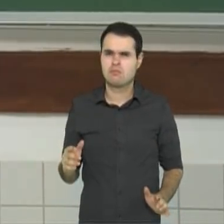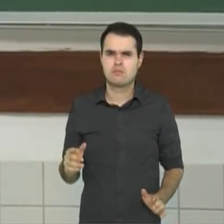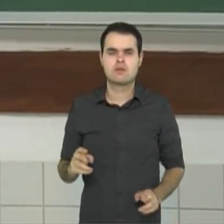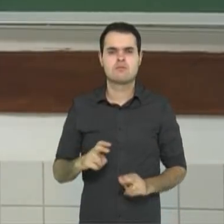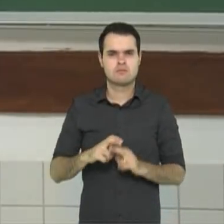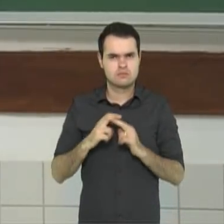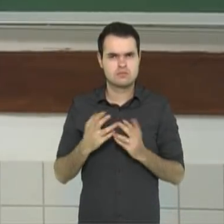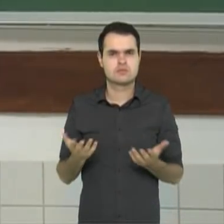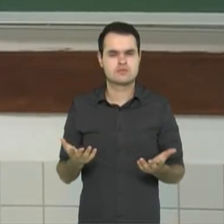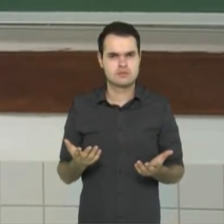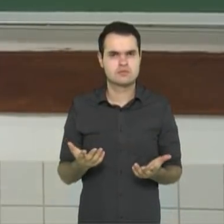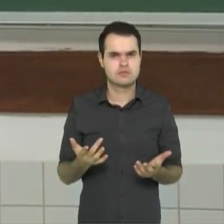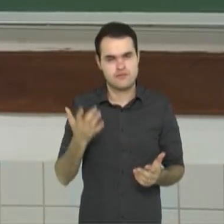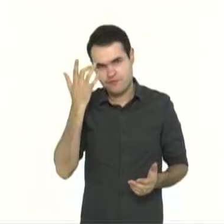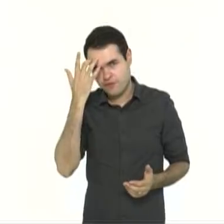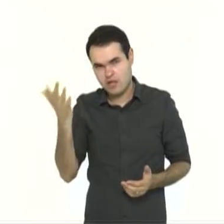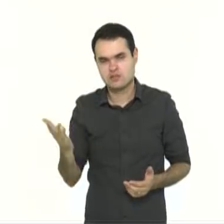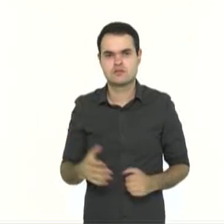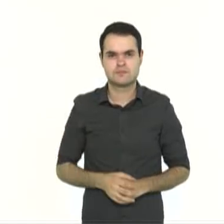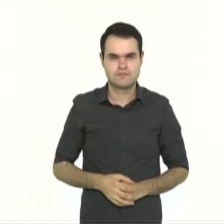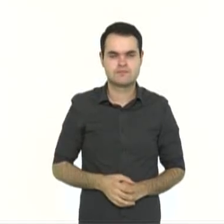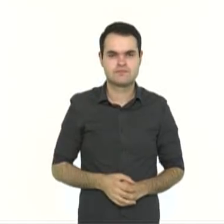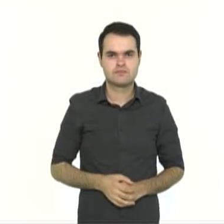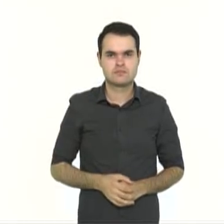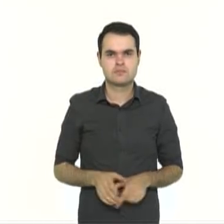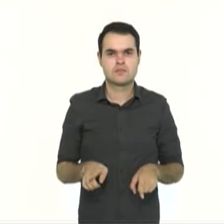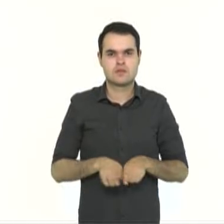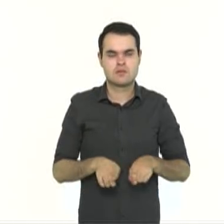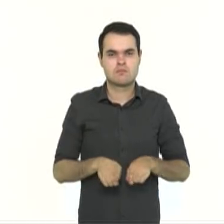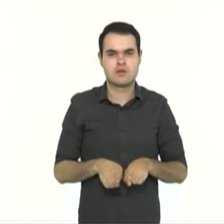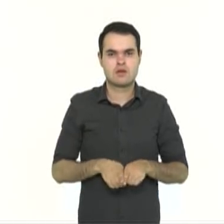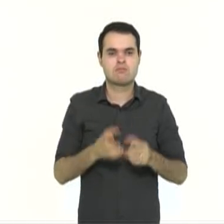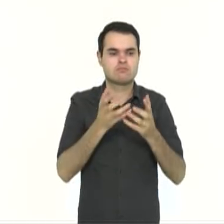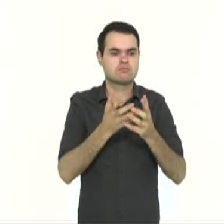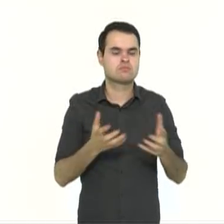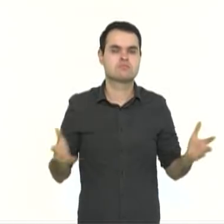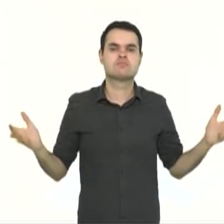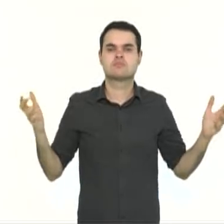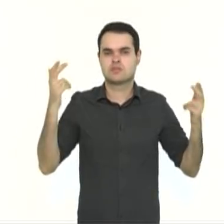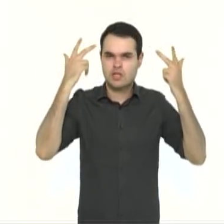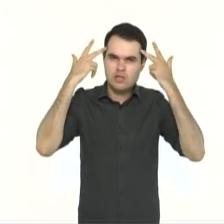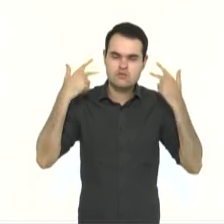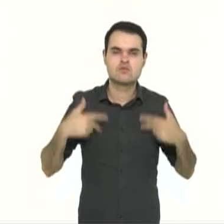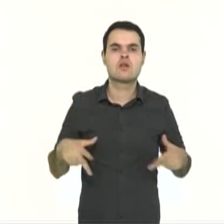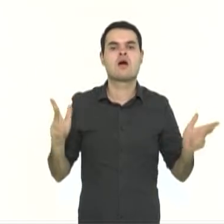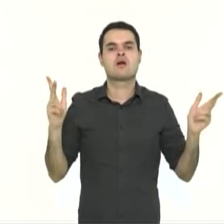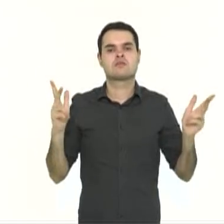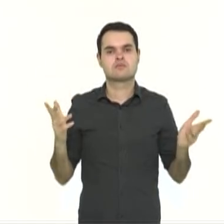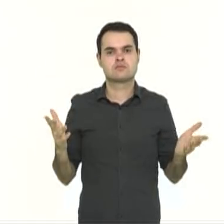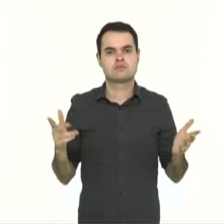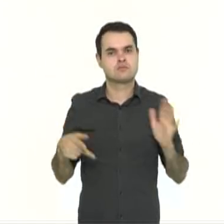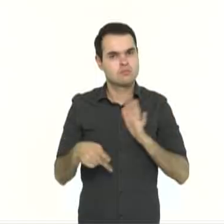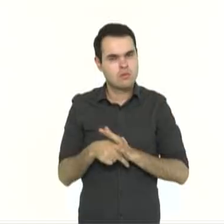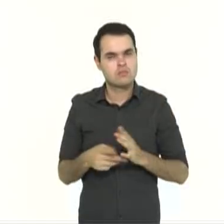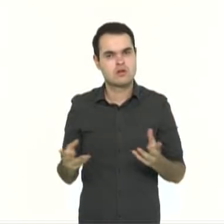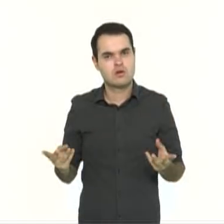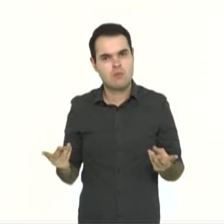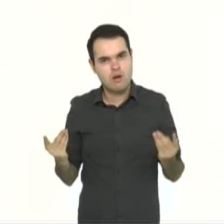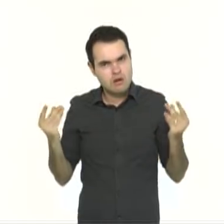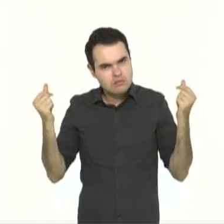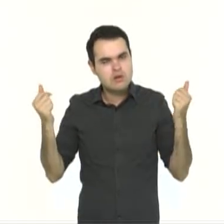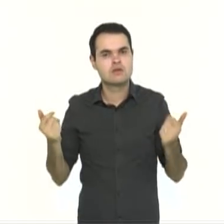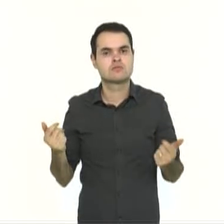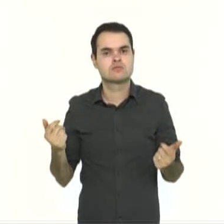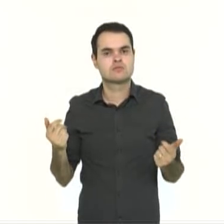essa facilidade. Abundância de pastagens naturais. Claro, né? Quanto mais comida de qualidade,